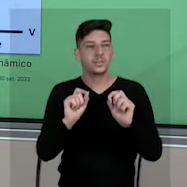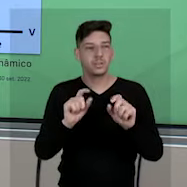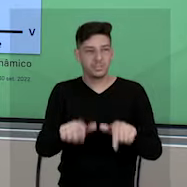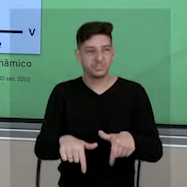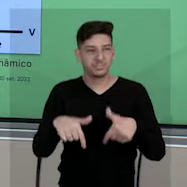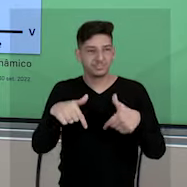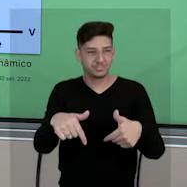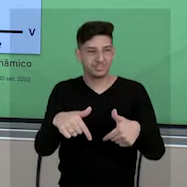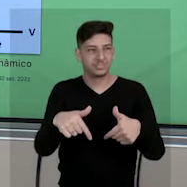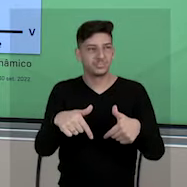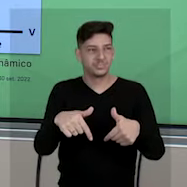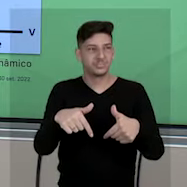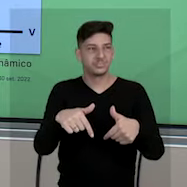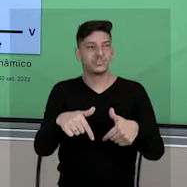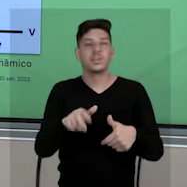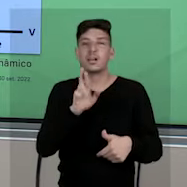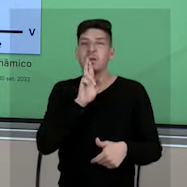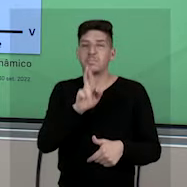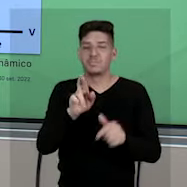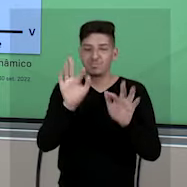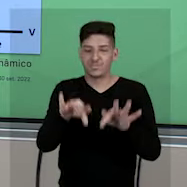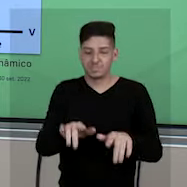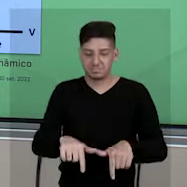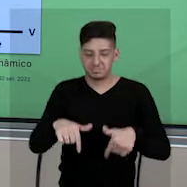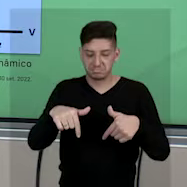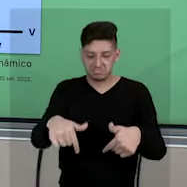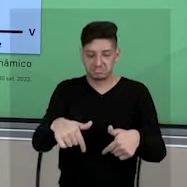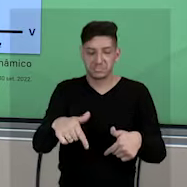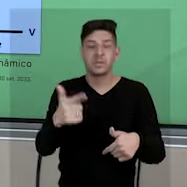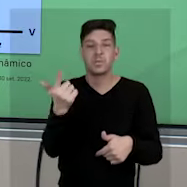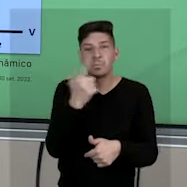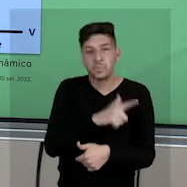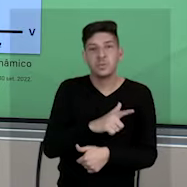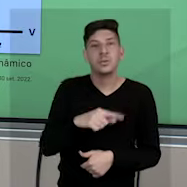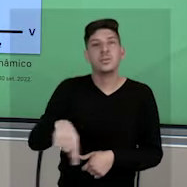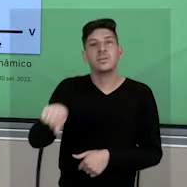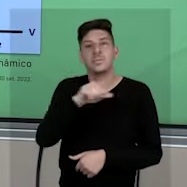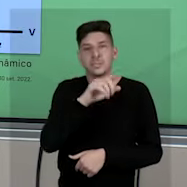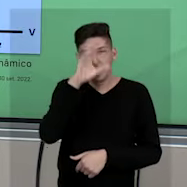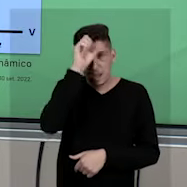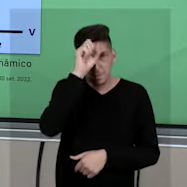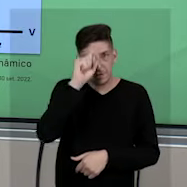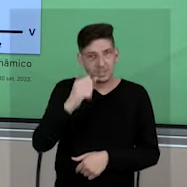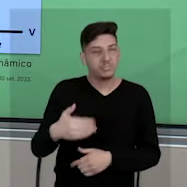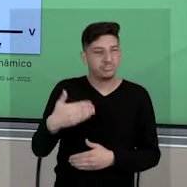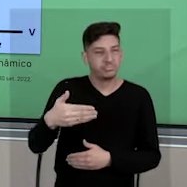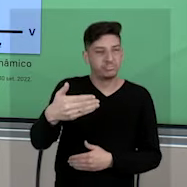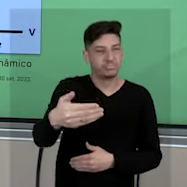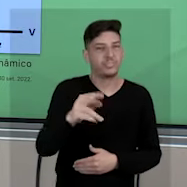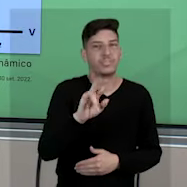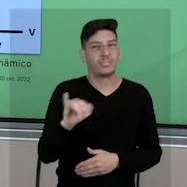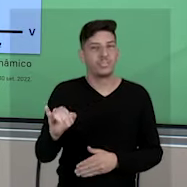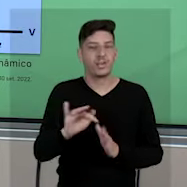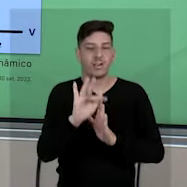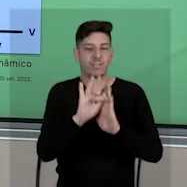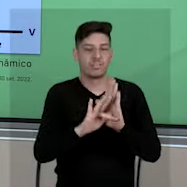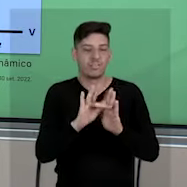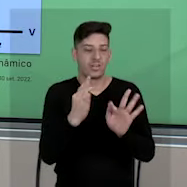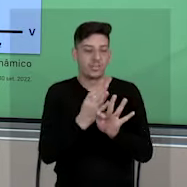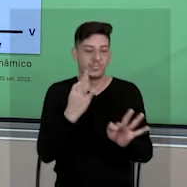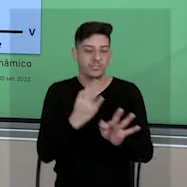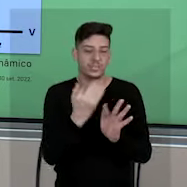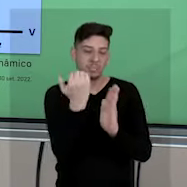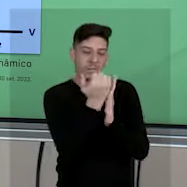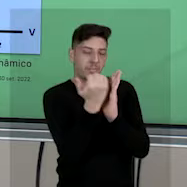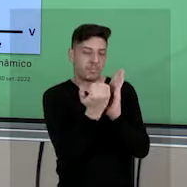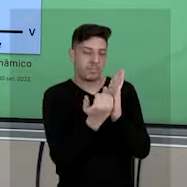trabalho, né, o resultado final que a gente vai gerar, que vocês vão aprender mais adiante as fórmulas físicas e vão entender isso